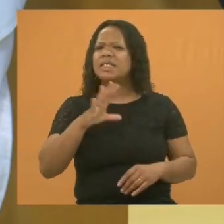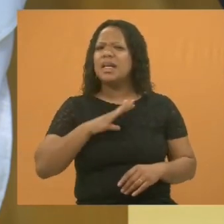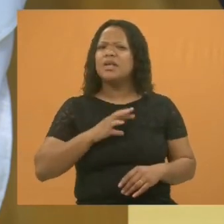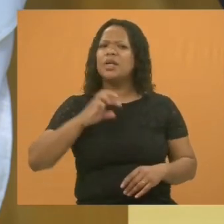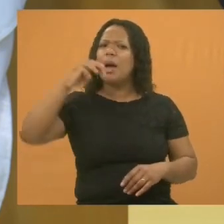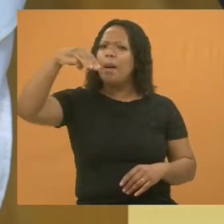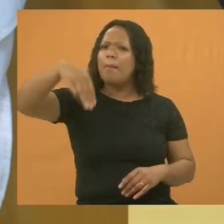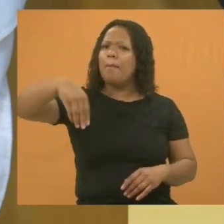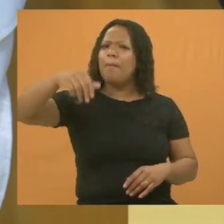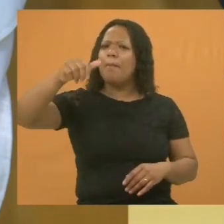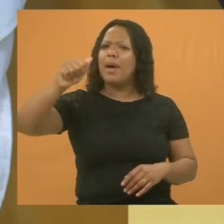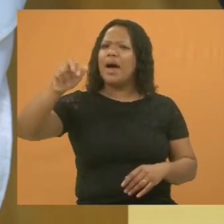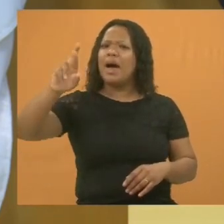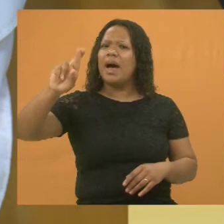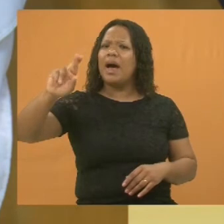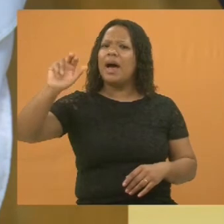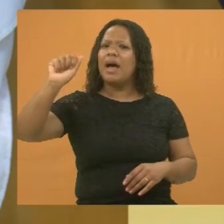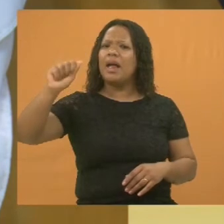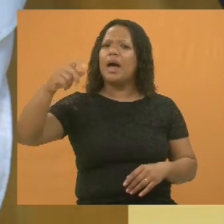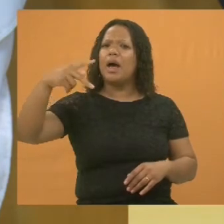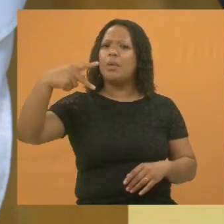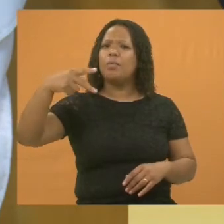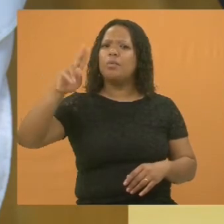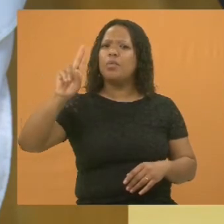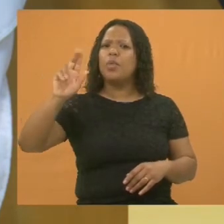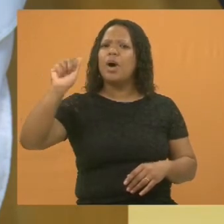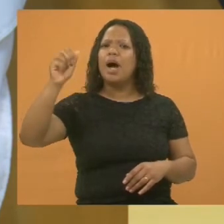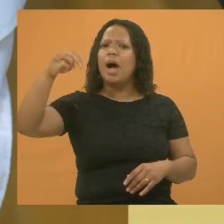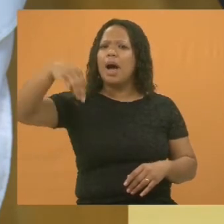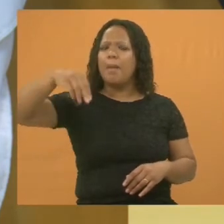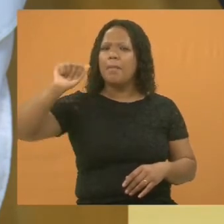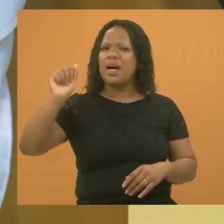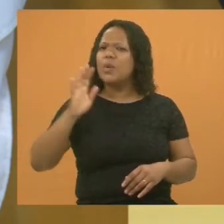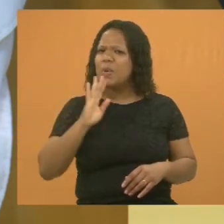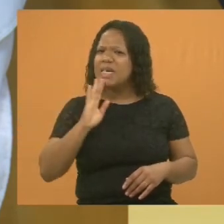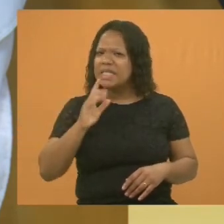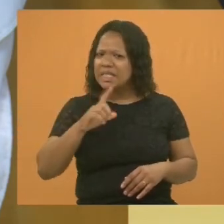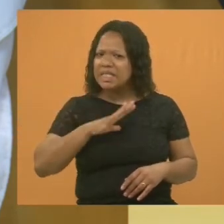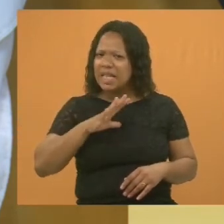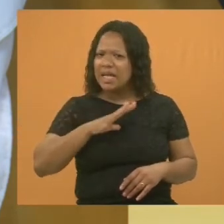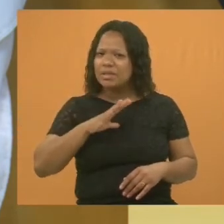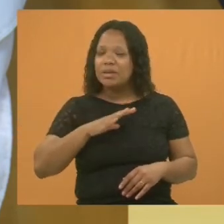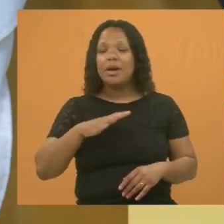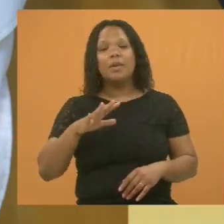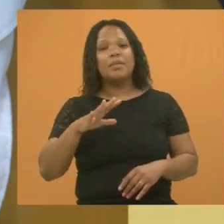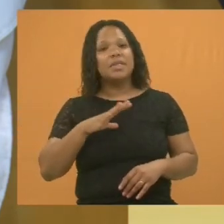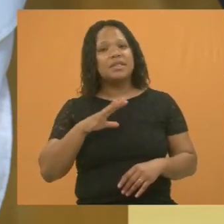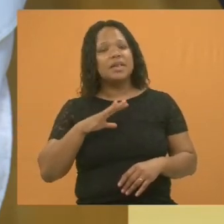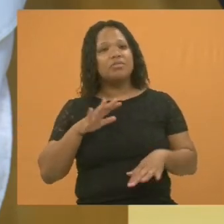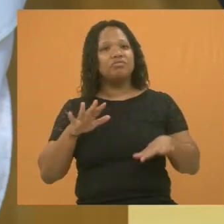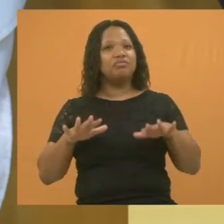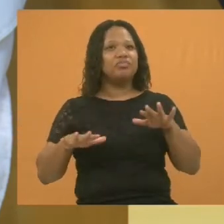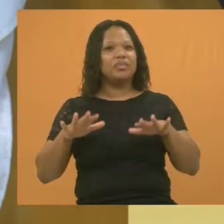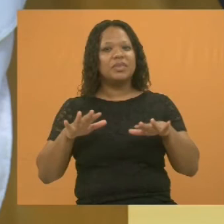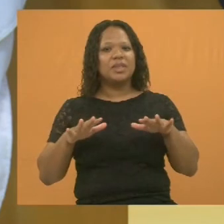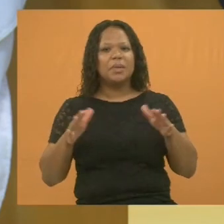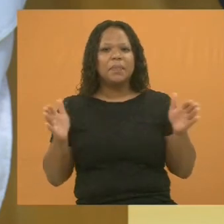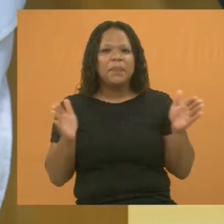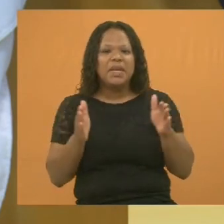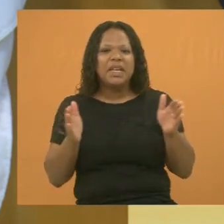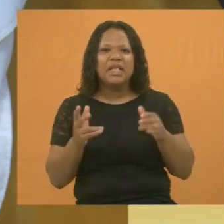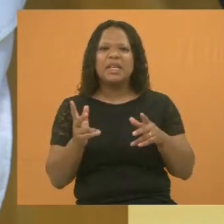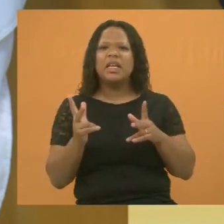Marapuama fica perto de Barretos, na direção de São José do Rio Preto, por aí. É uma cidade, talvez, do tamanho de Santa